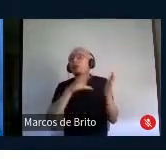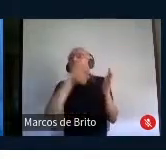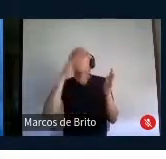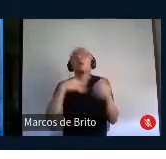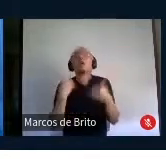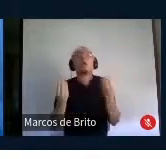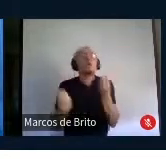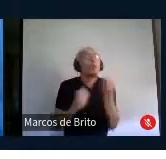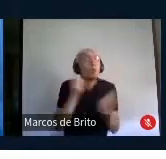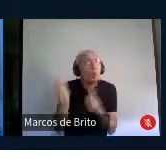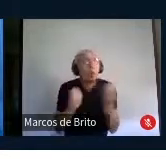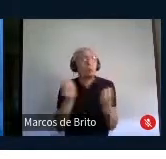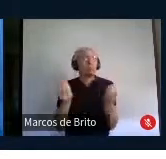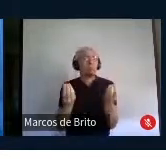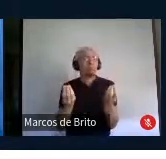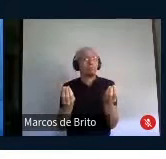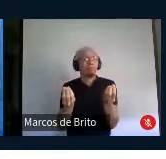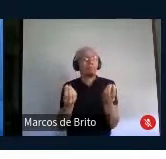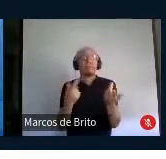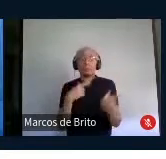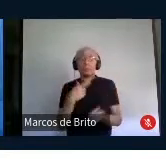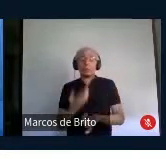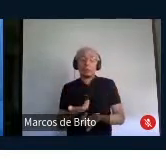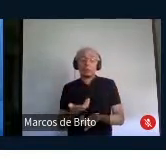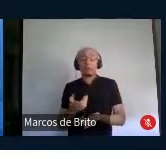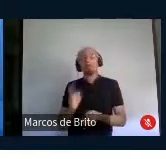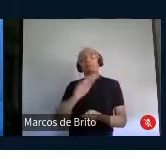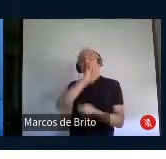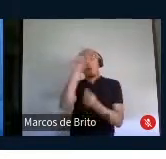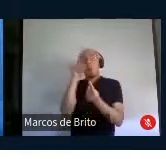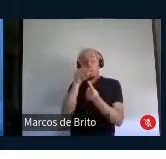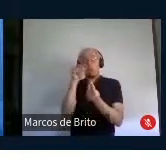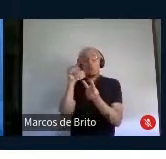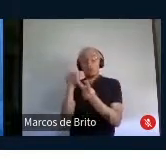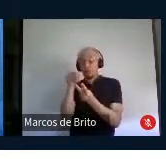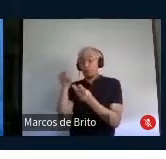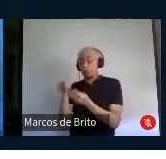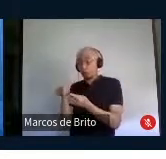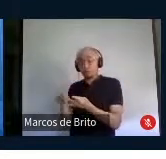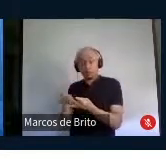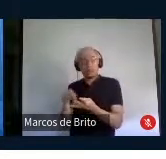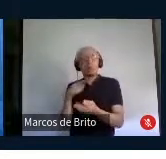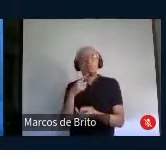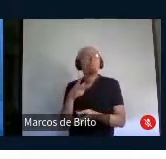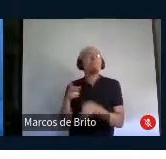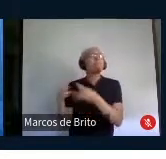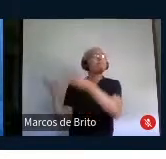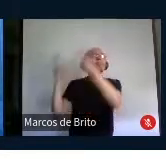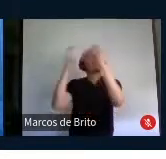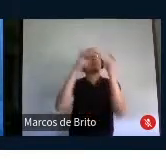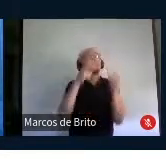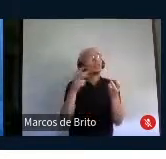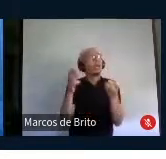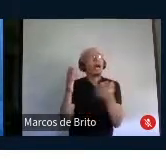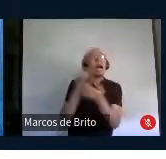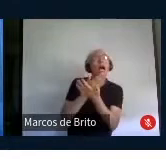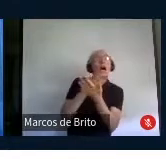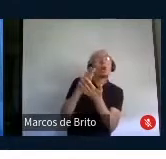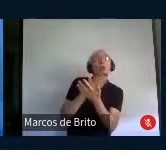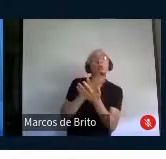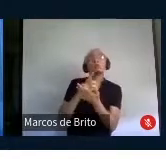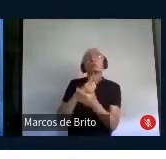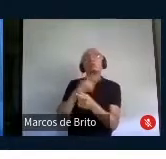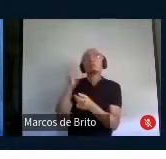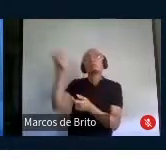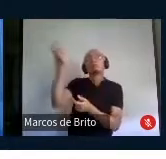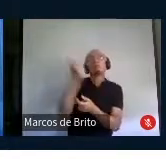né? Em relação aos objetivos dos cursos, nós verificamos que, apesar de alguns apresentarem só